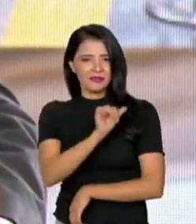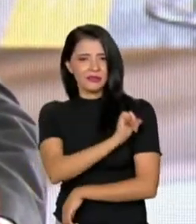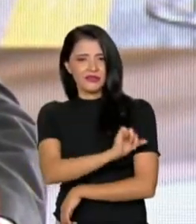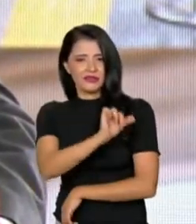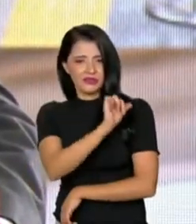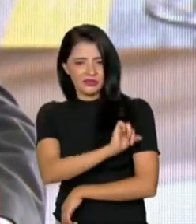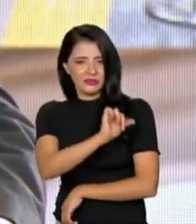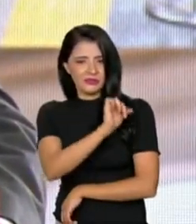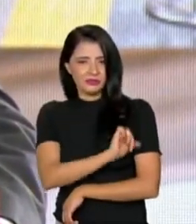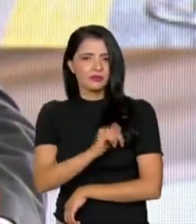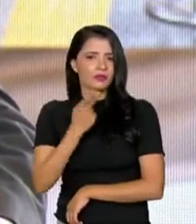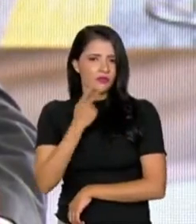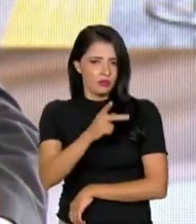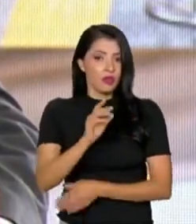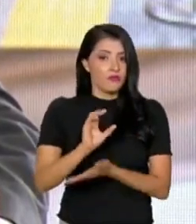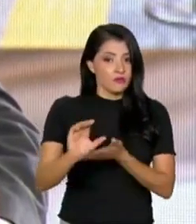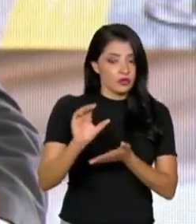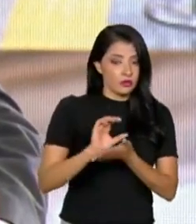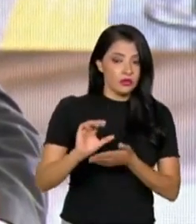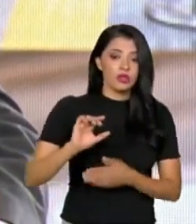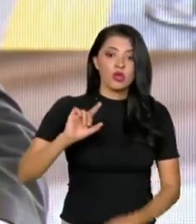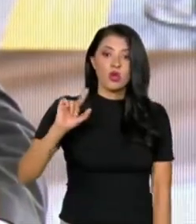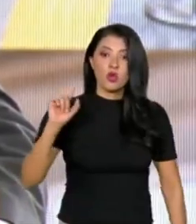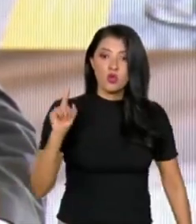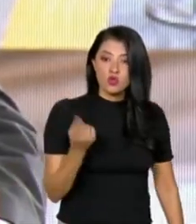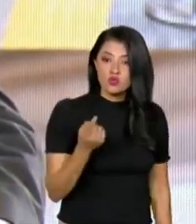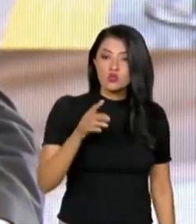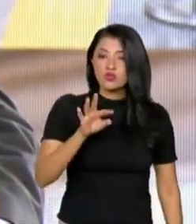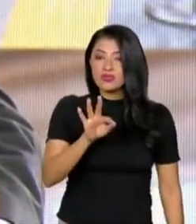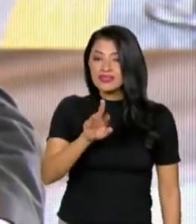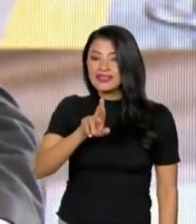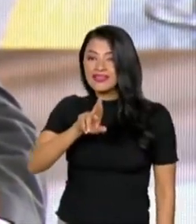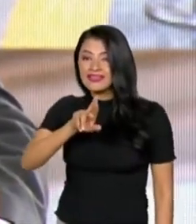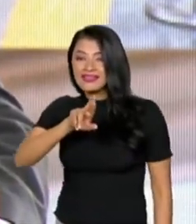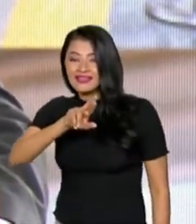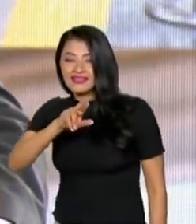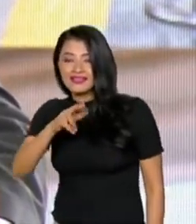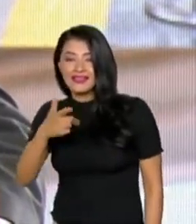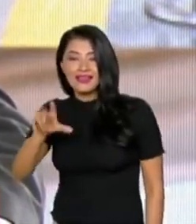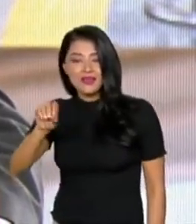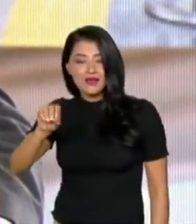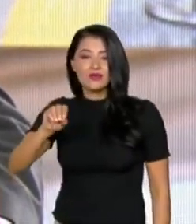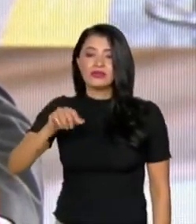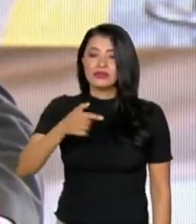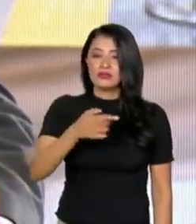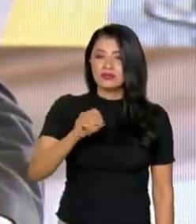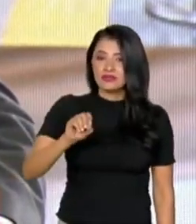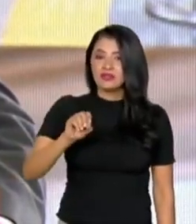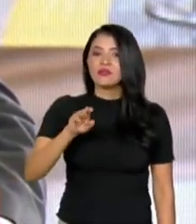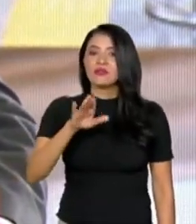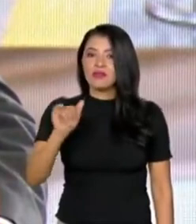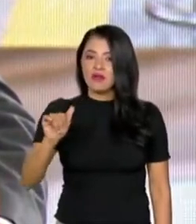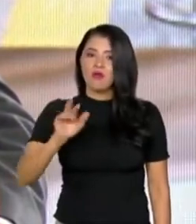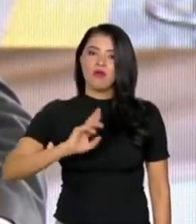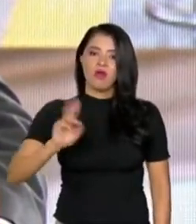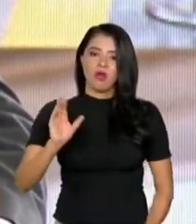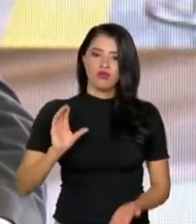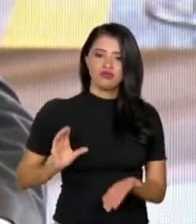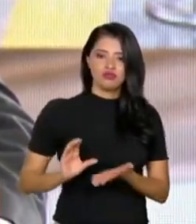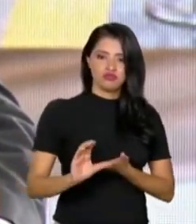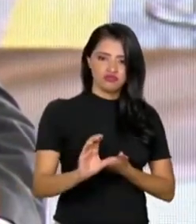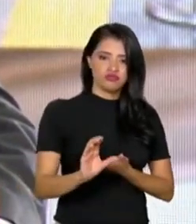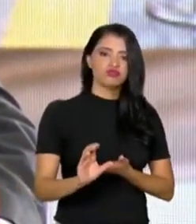estamos falando de um investimento de 1 trilhão e 700 bilhões de reais de